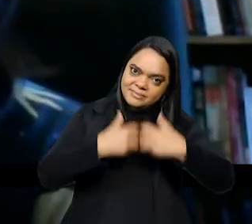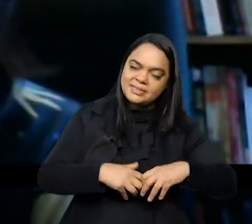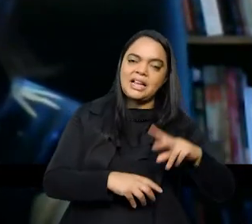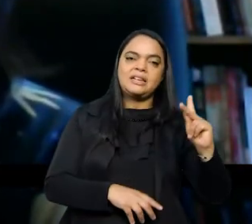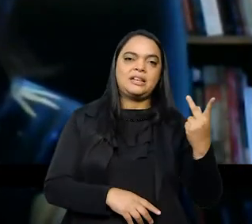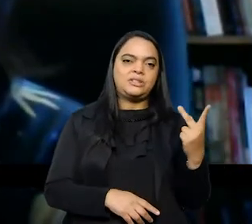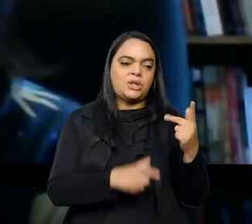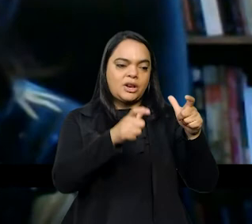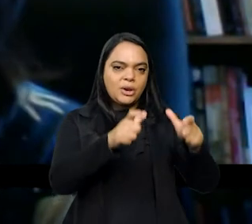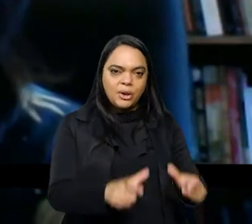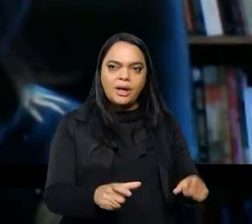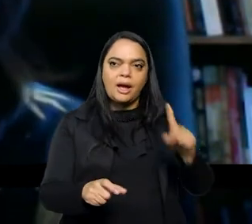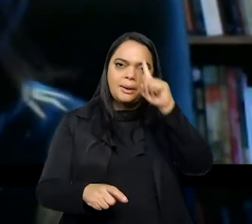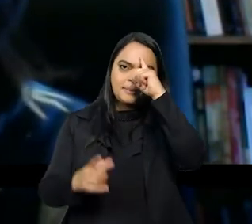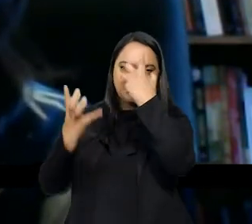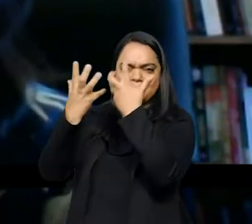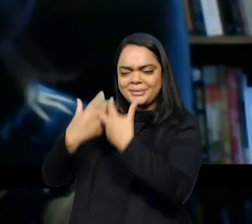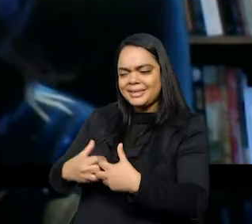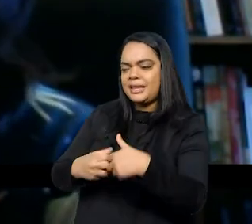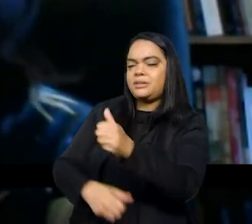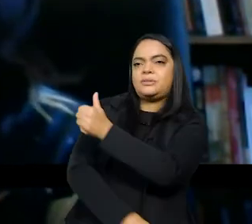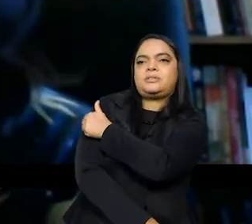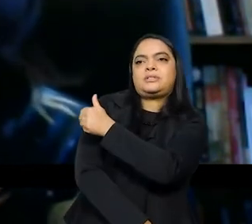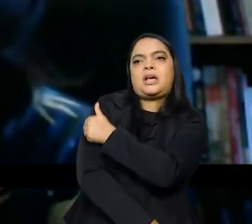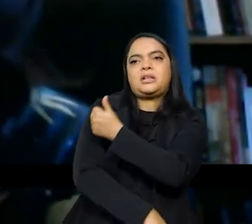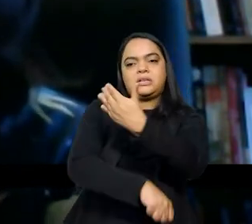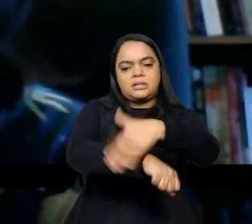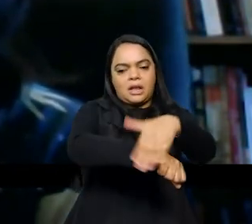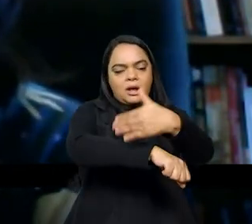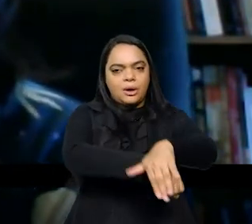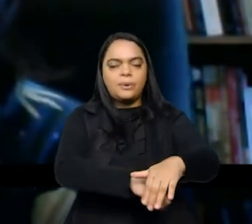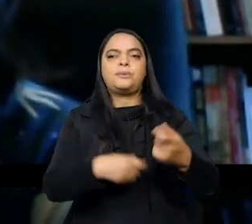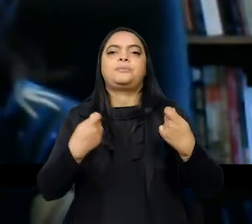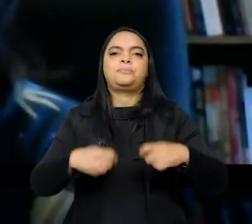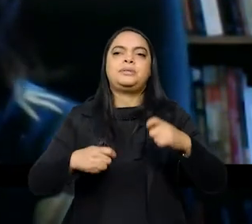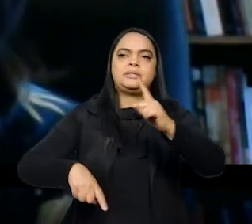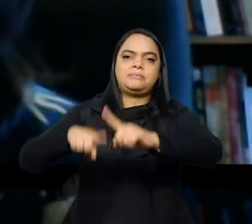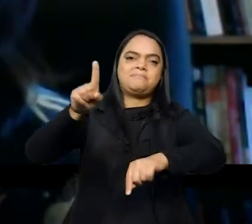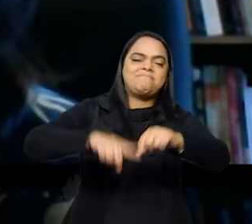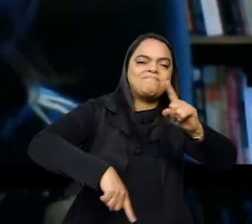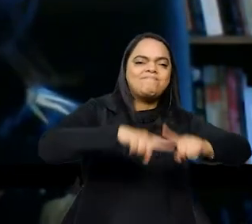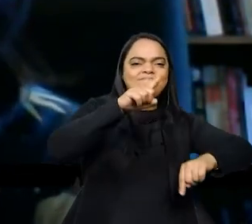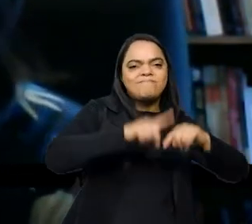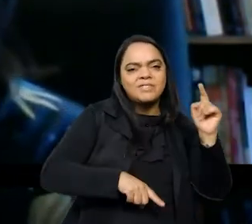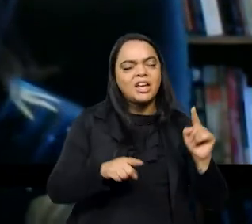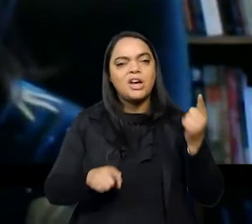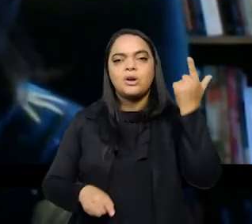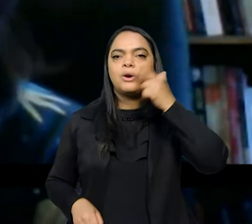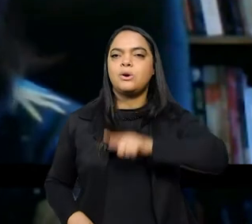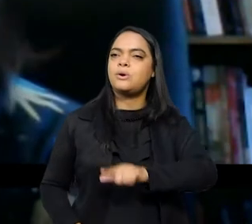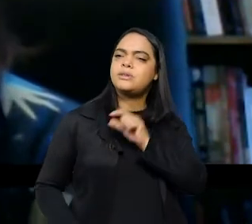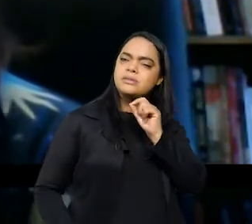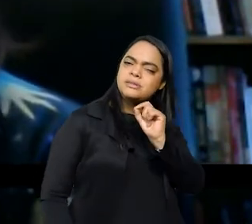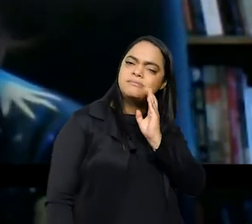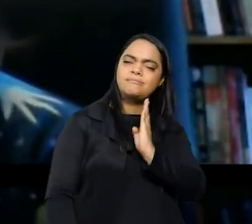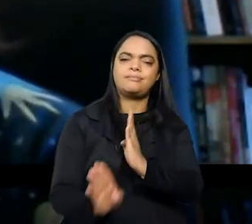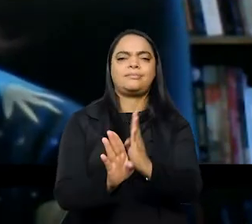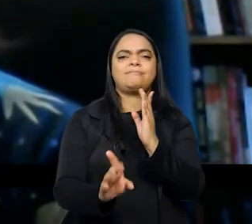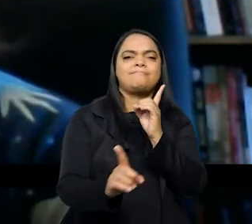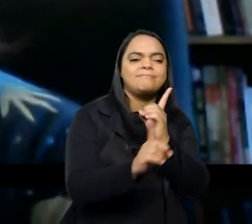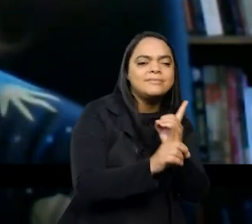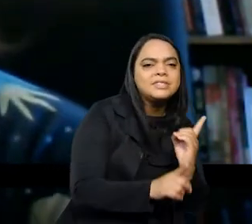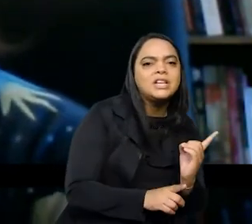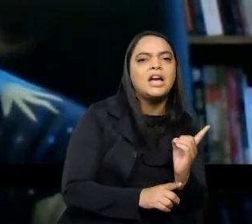nesses estudantes na rua, a gente tem que trazer materiais que permitam a identificação dos alunos com